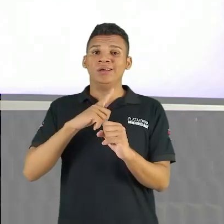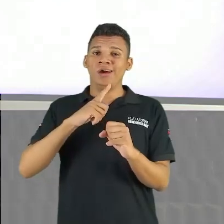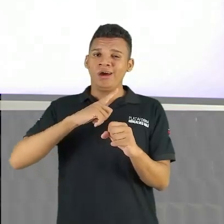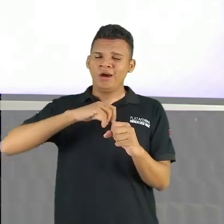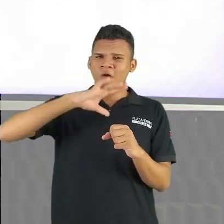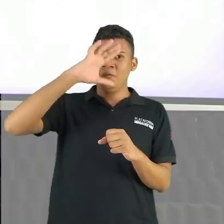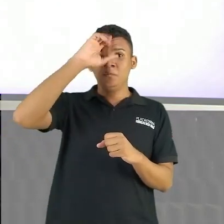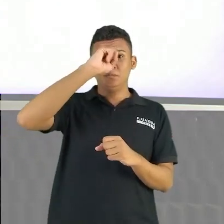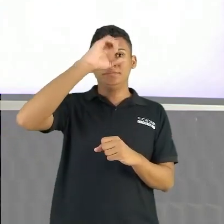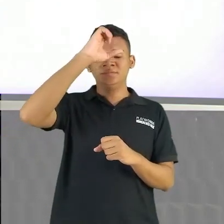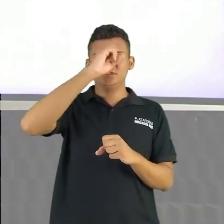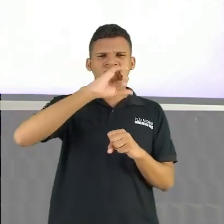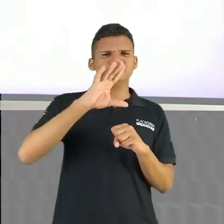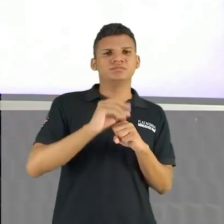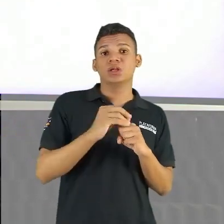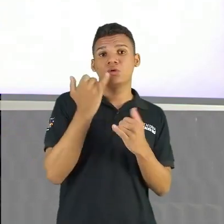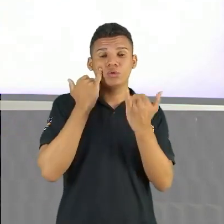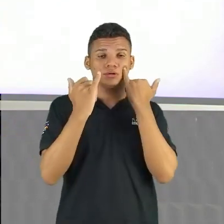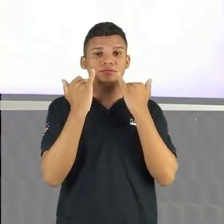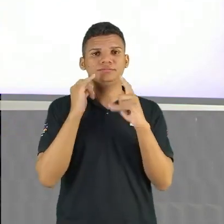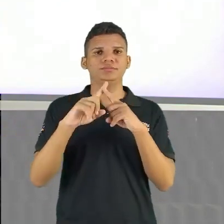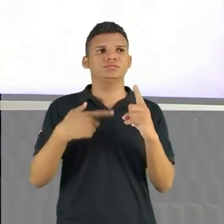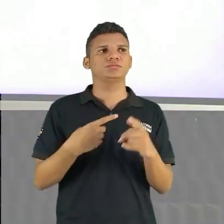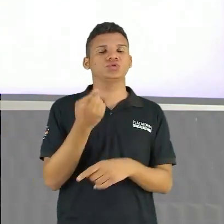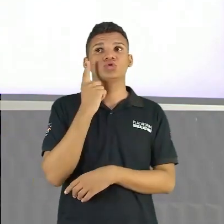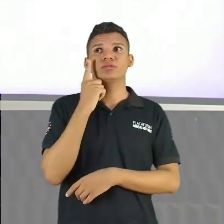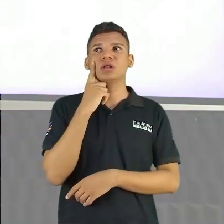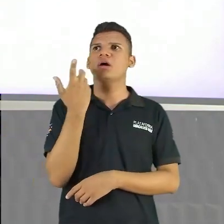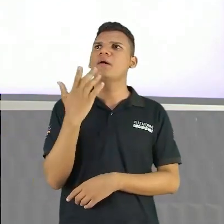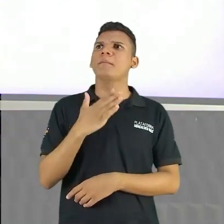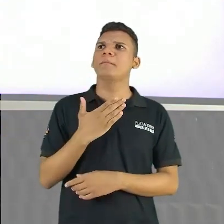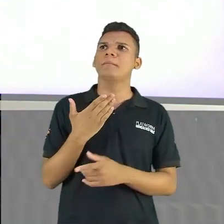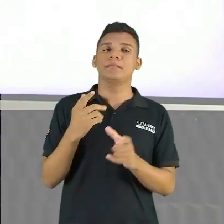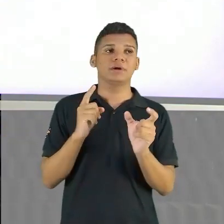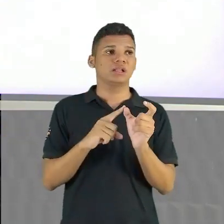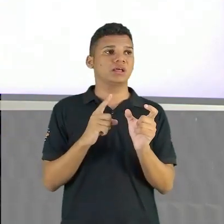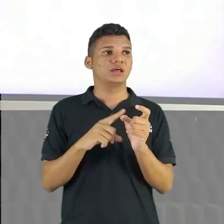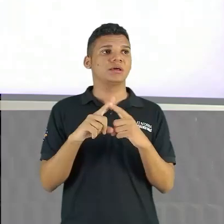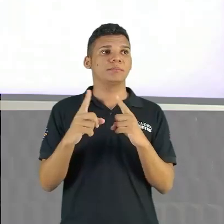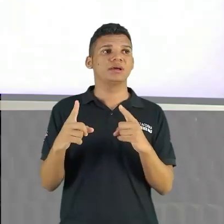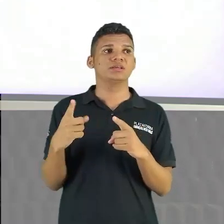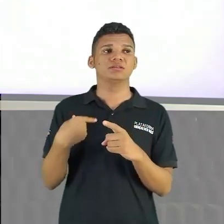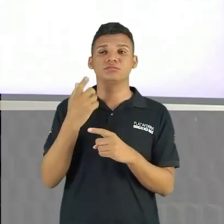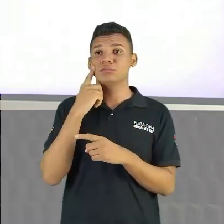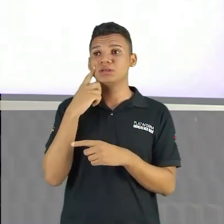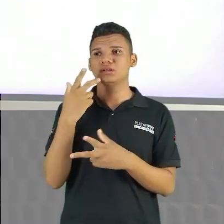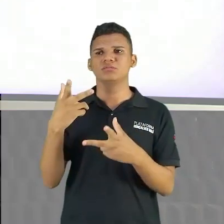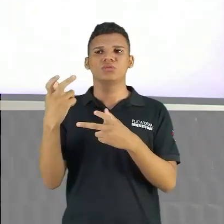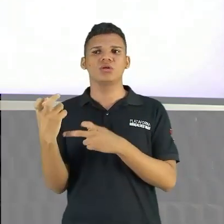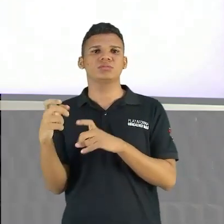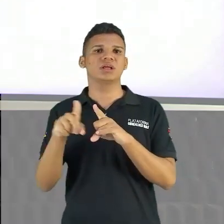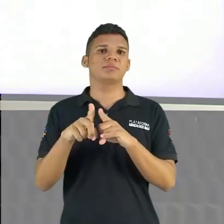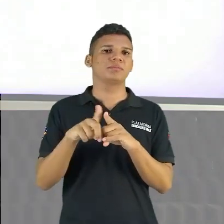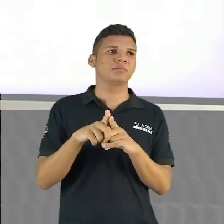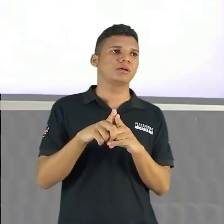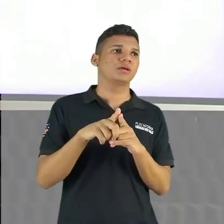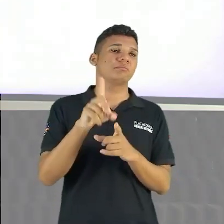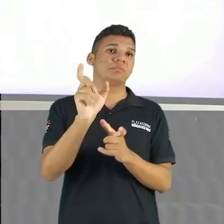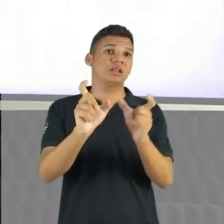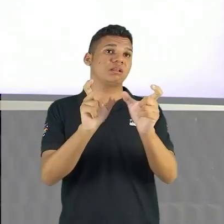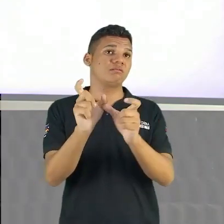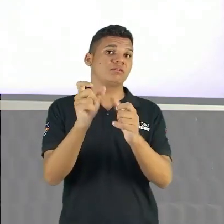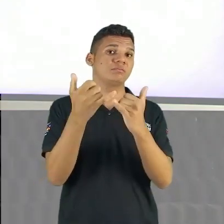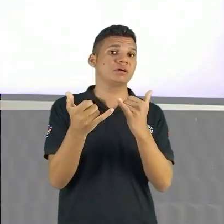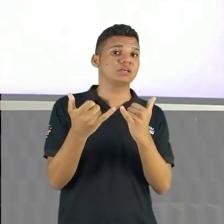tenha alguma dúvida em relação à colocação de uma palavra você pode se apoiar em outros recursos da língua em palavras por